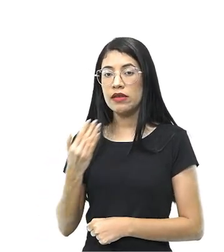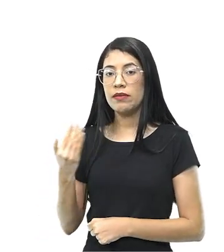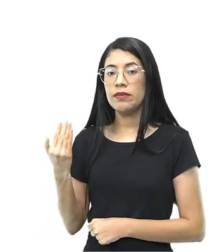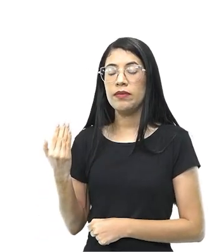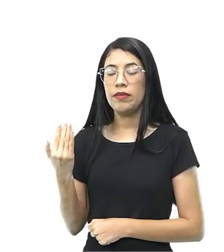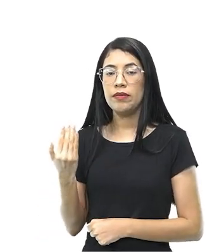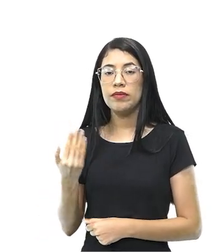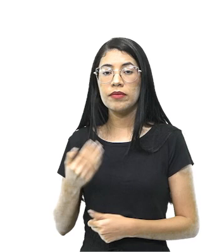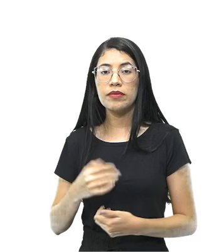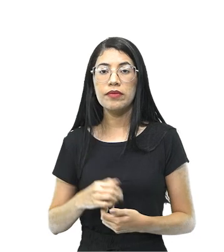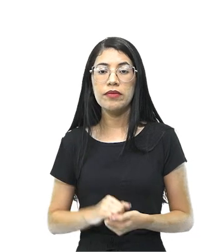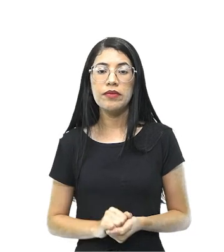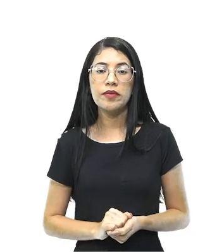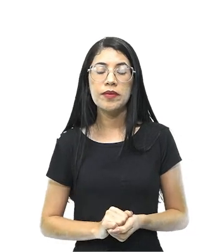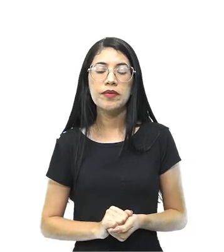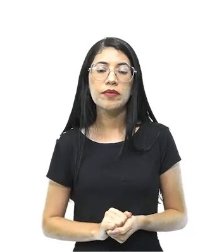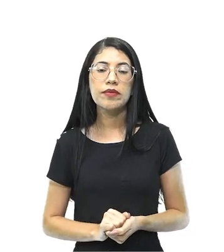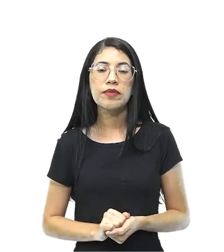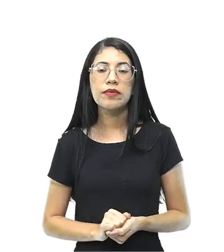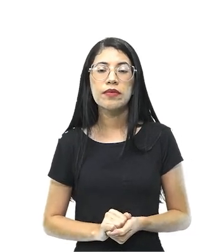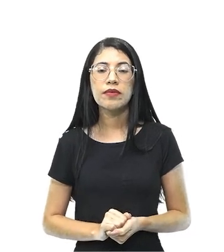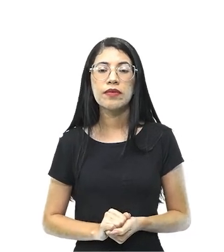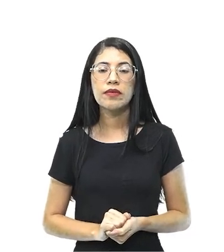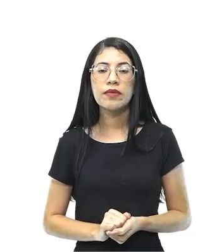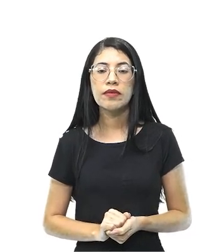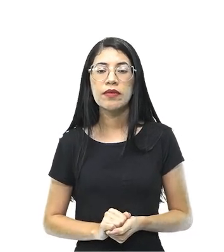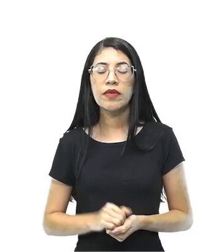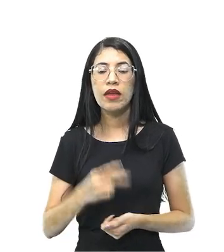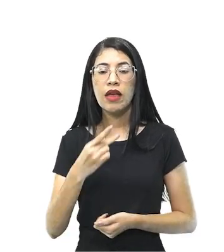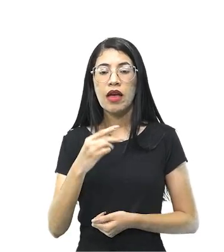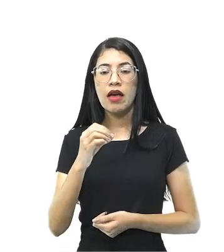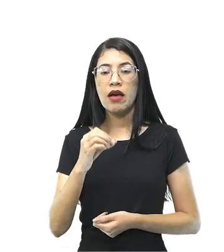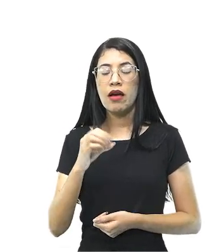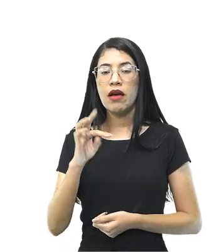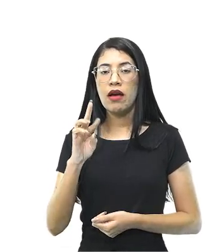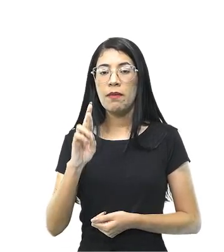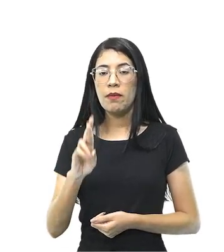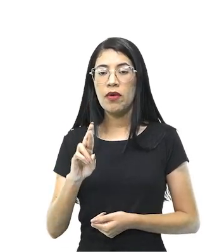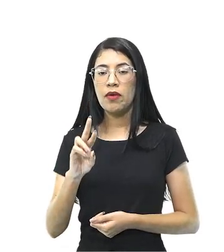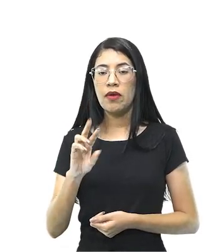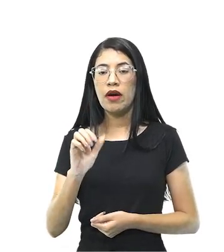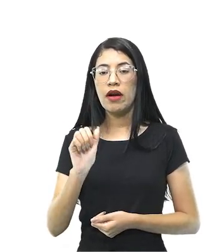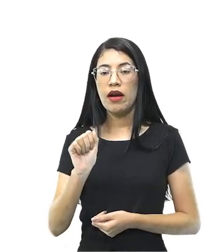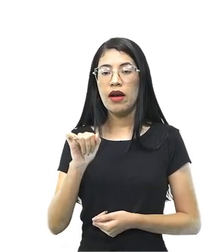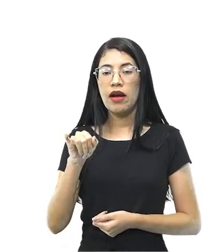Que como exemplo eu posso ter por ali.